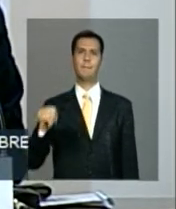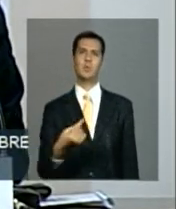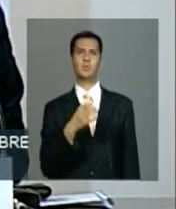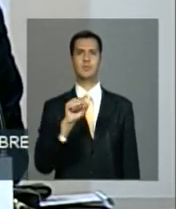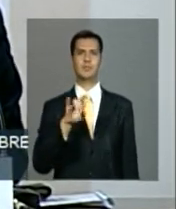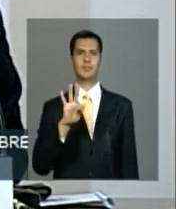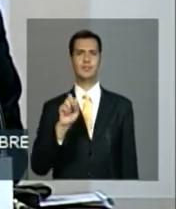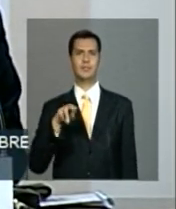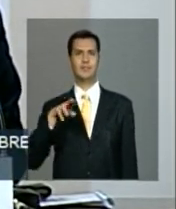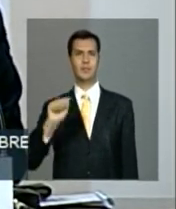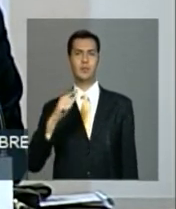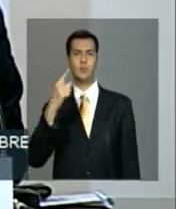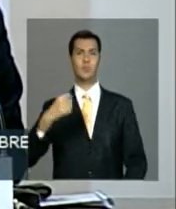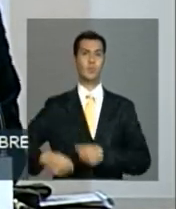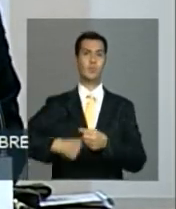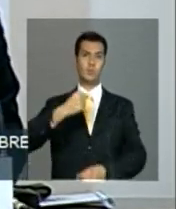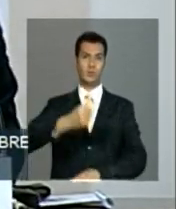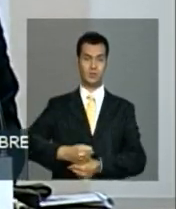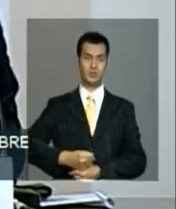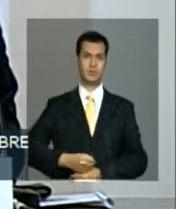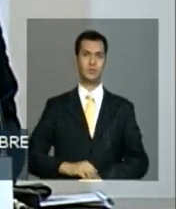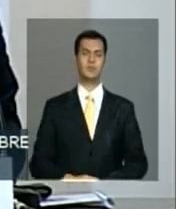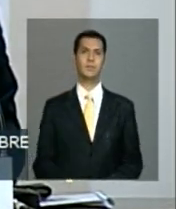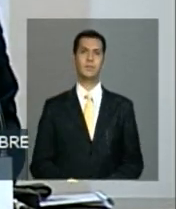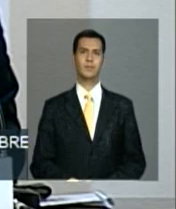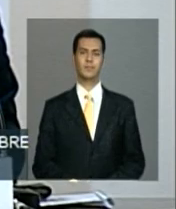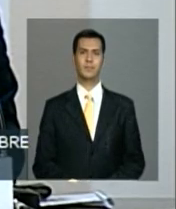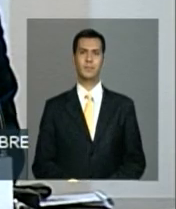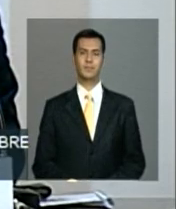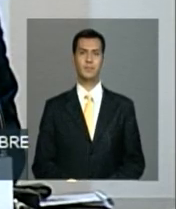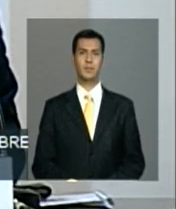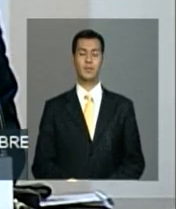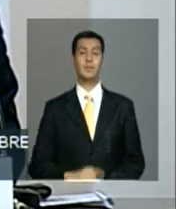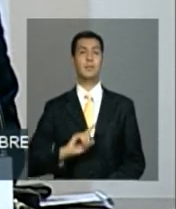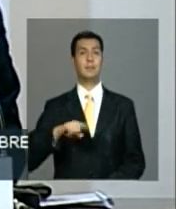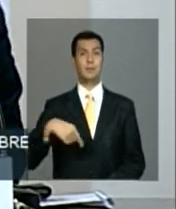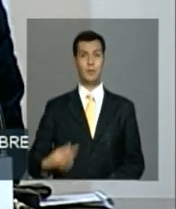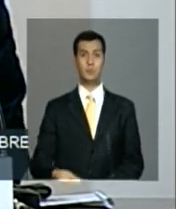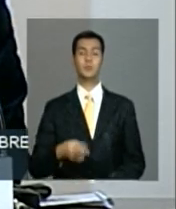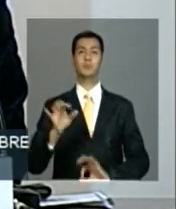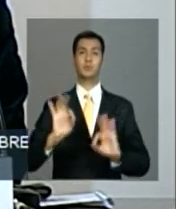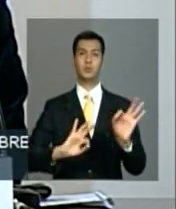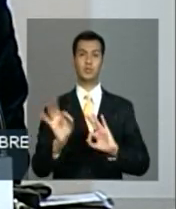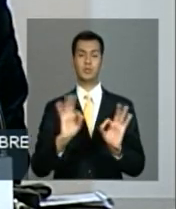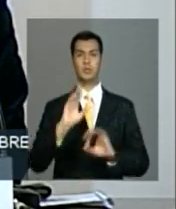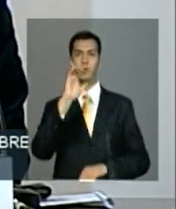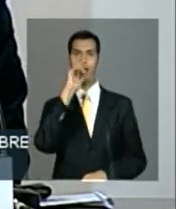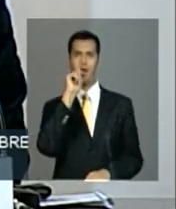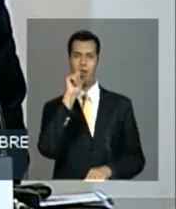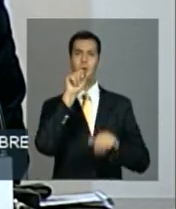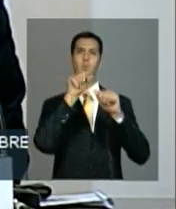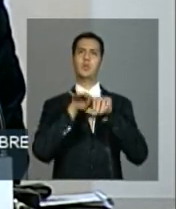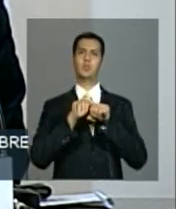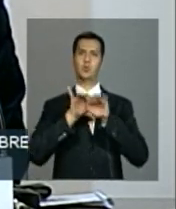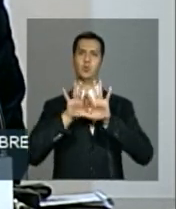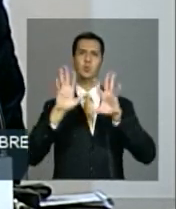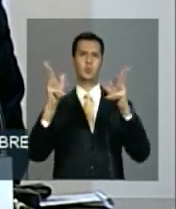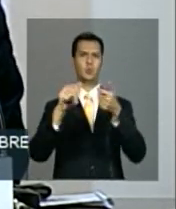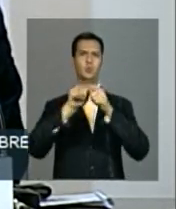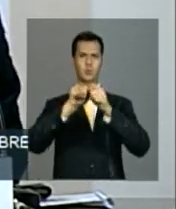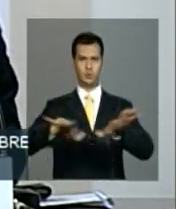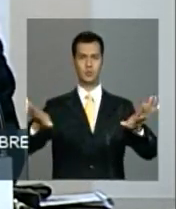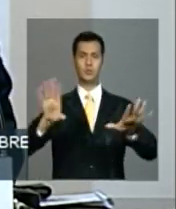cisternas por ano a partir do lançamento do programa Água para Todos dentro do Plano Brasil sem